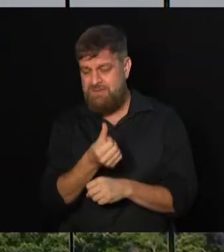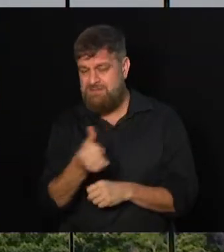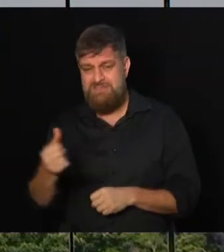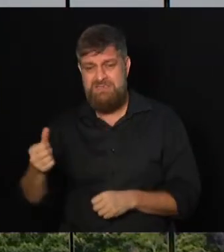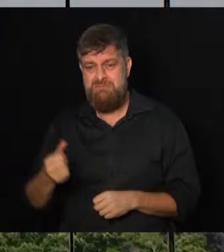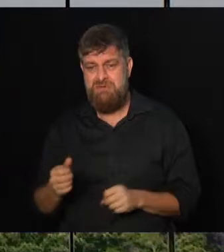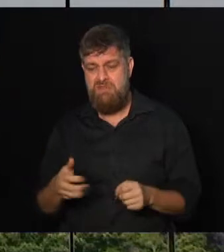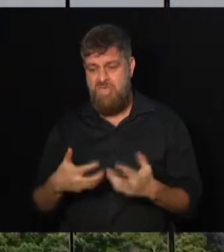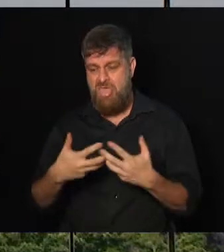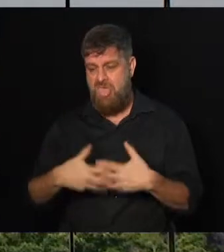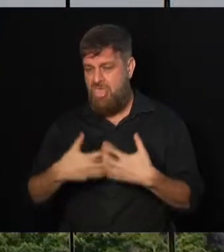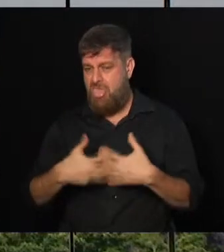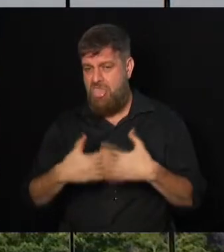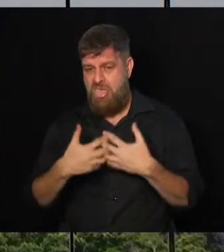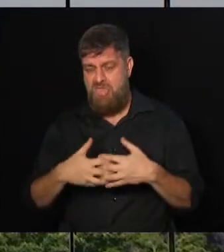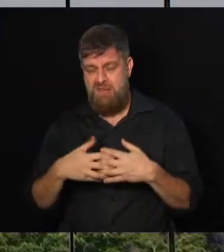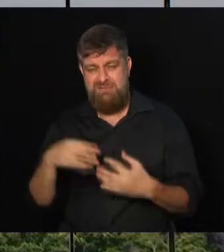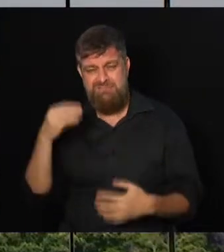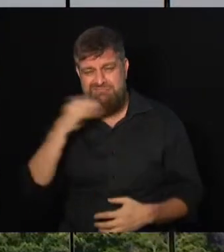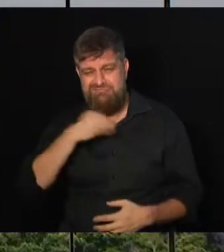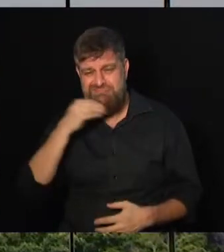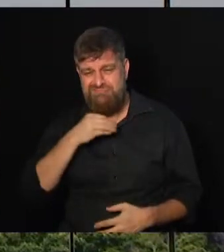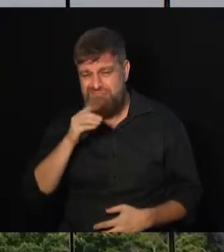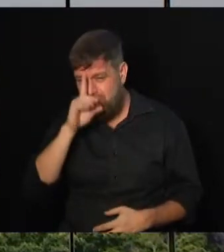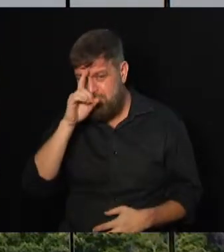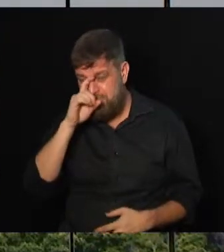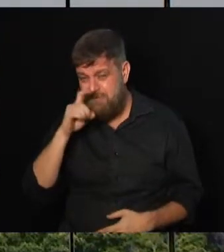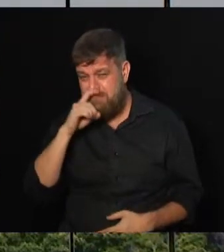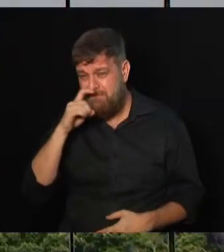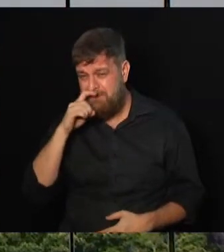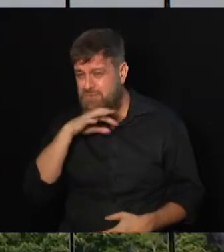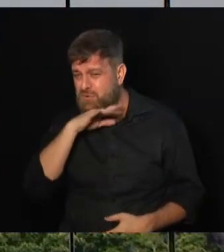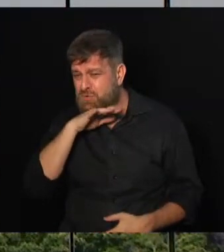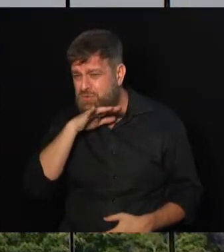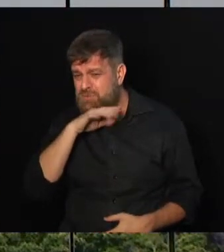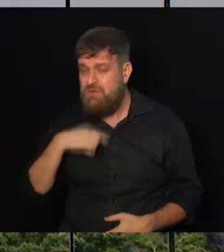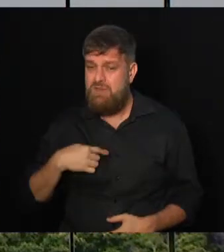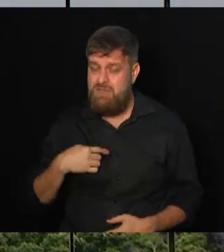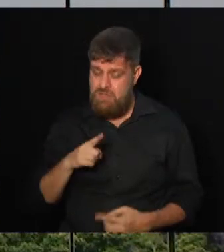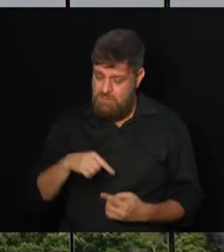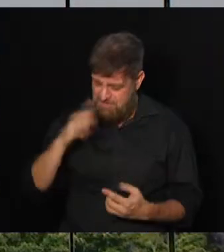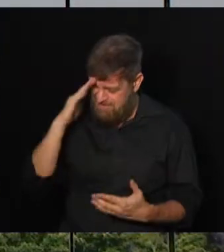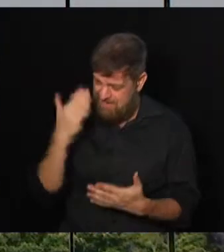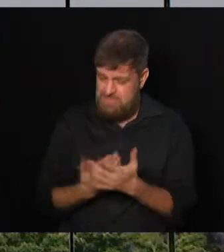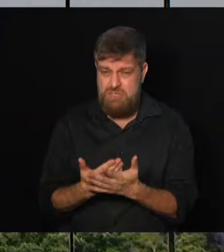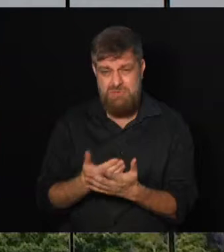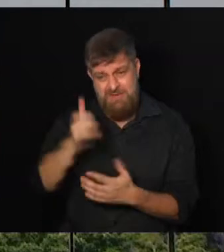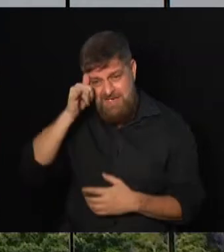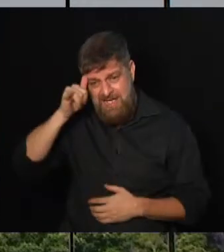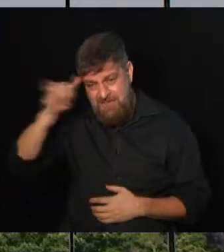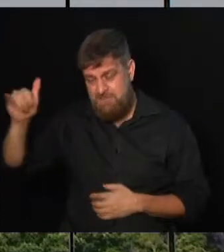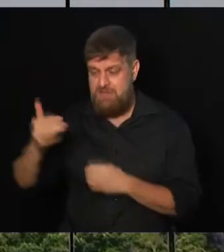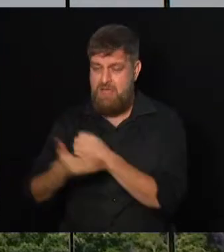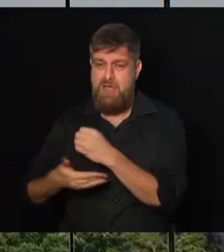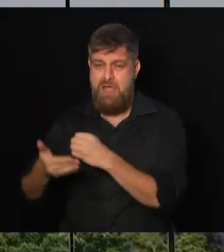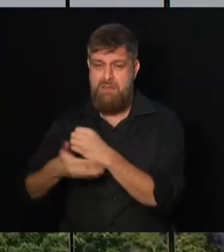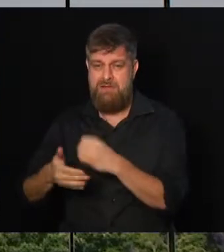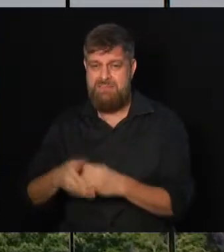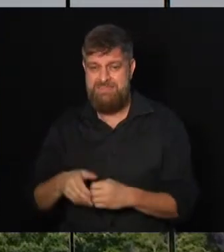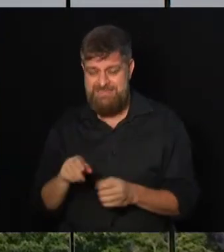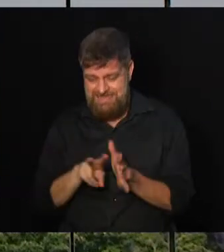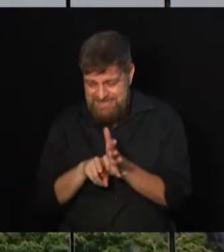Então, eu acho que a prevenção, né, é a base de tudo. E todo câncer, quando ele é